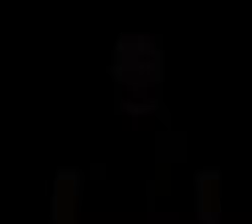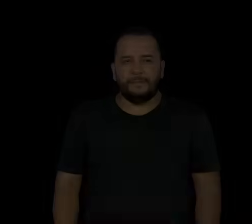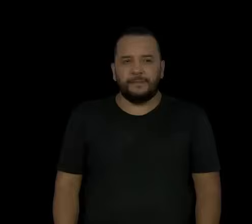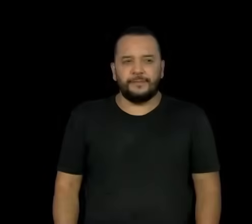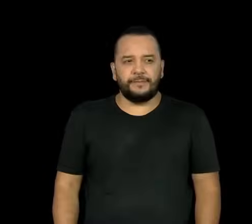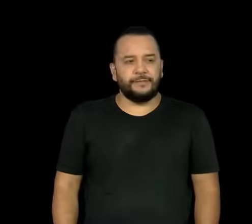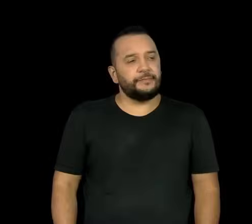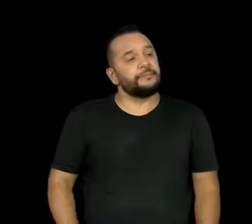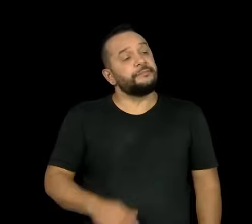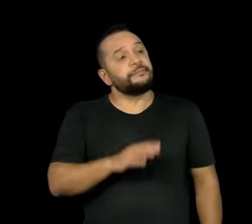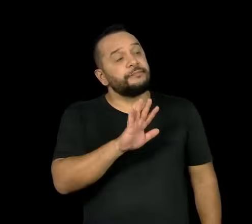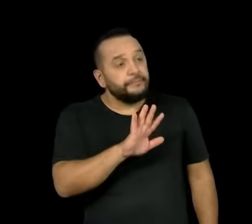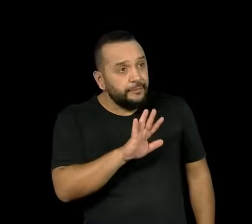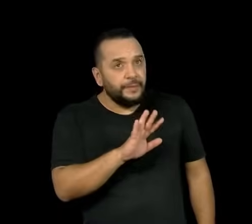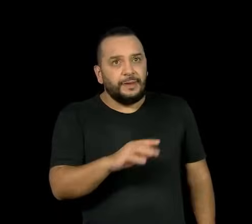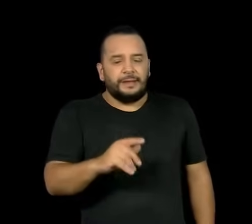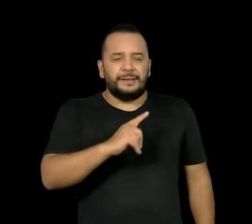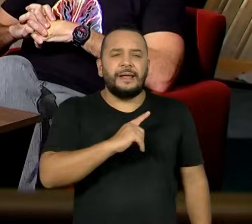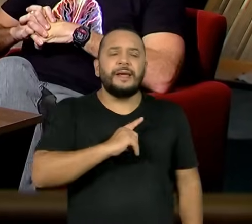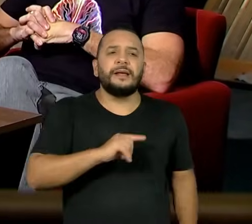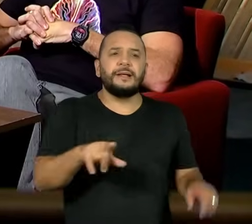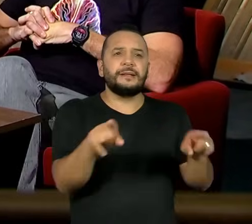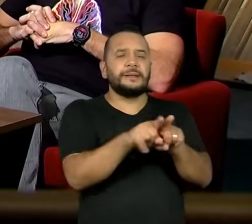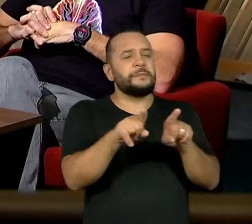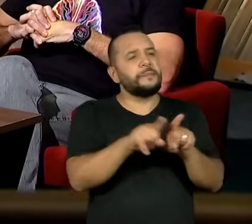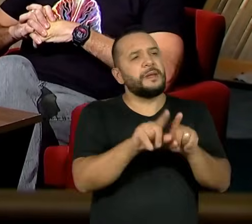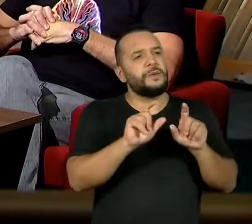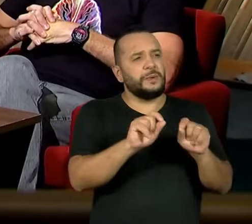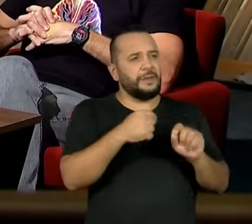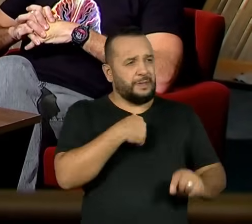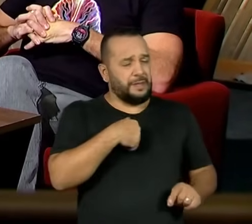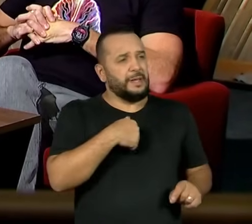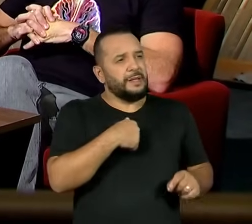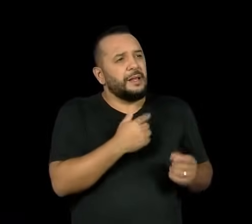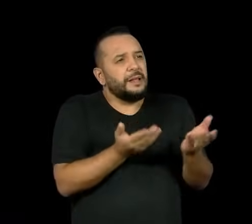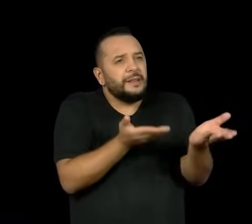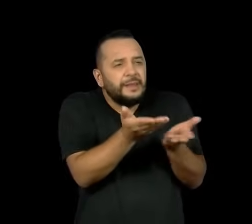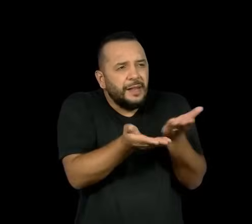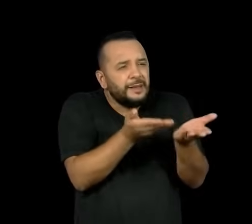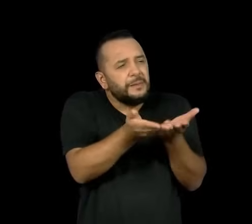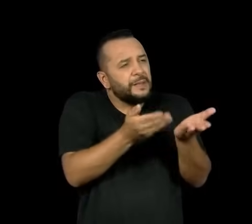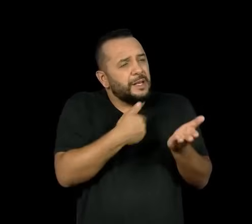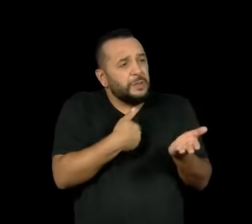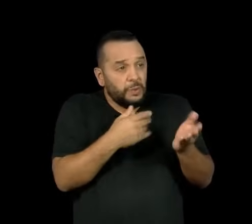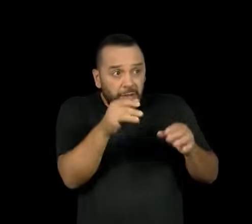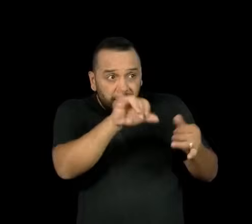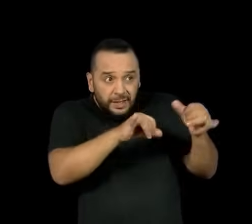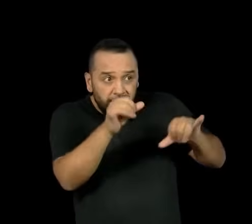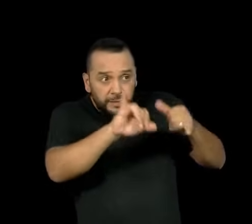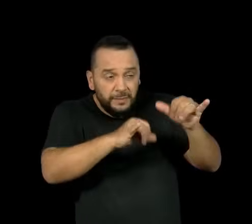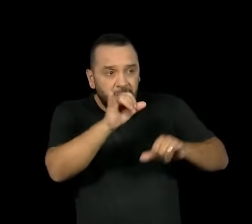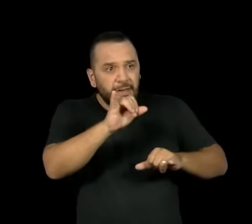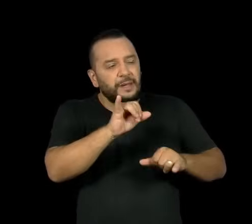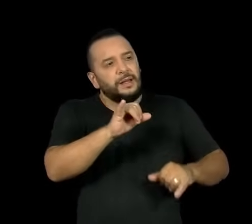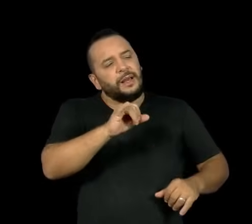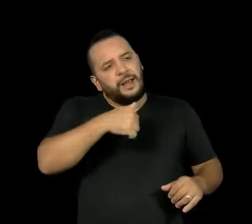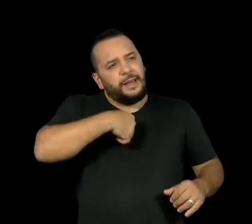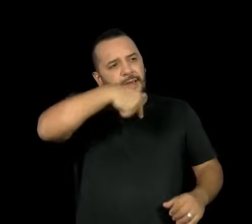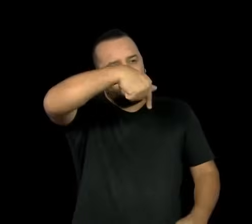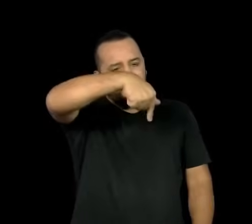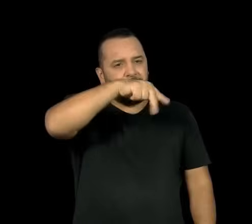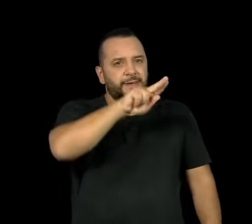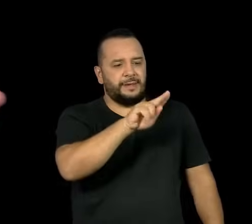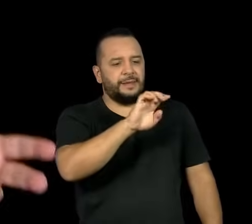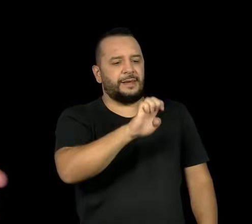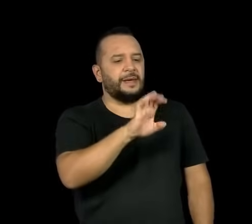Eu tenho ouvido falar da ketamina como uma substância também. Se você entra na internet,